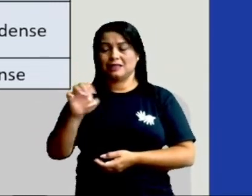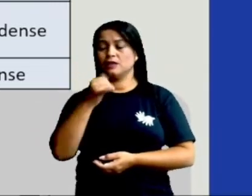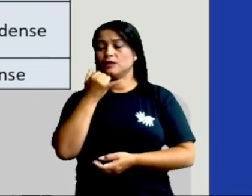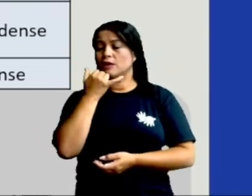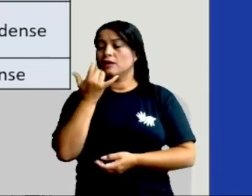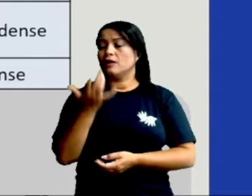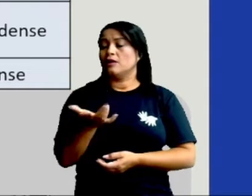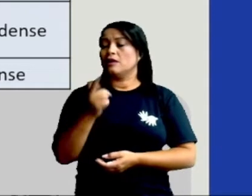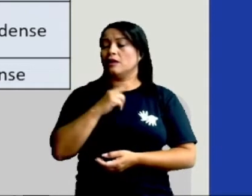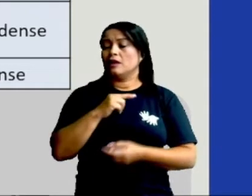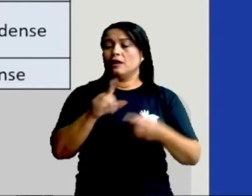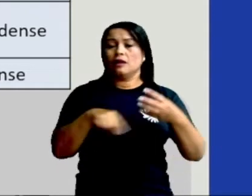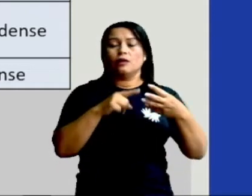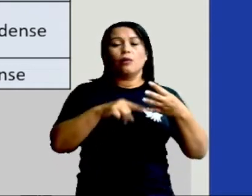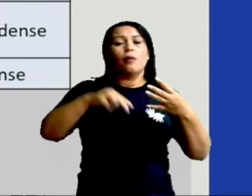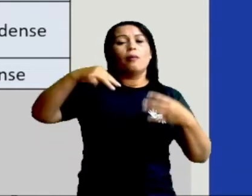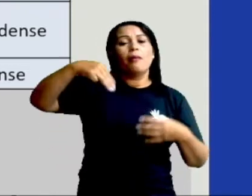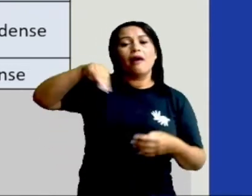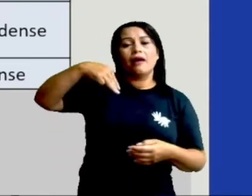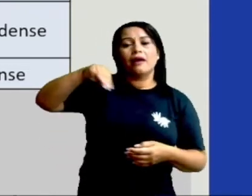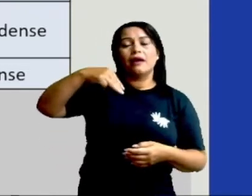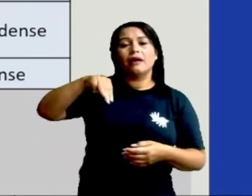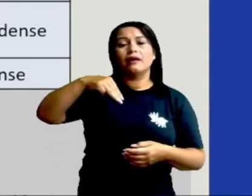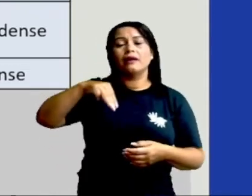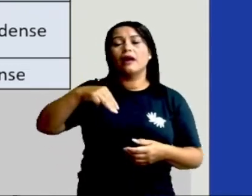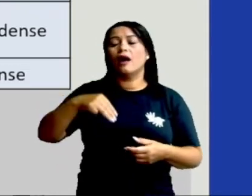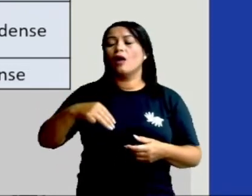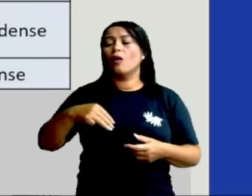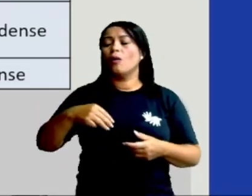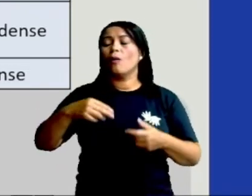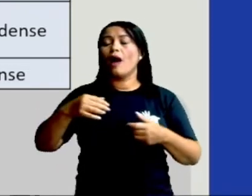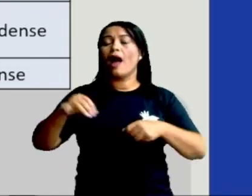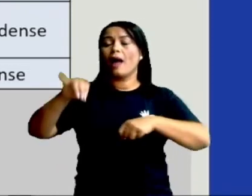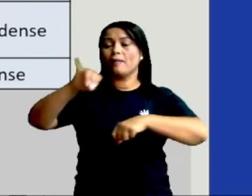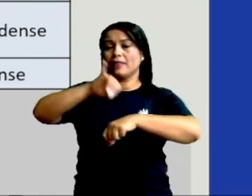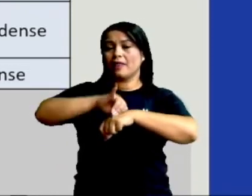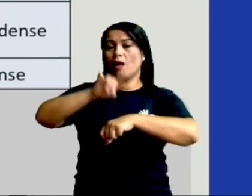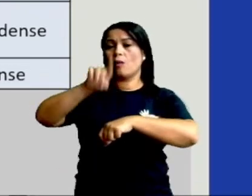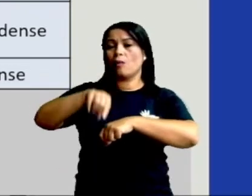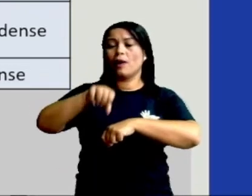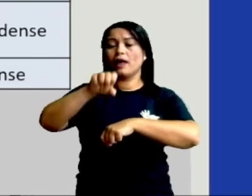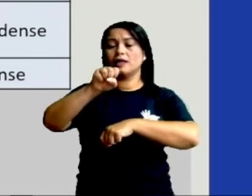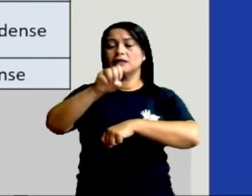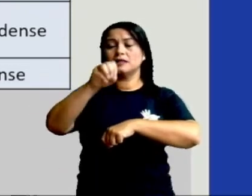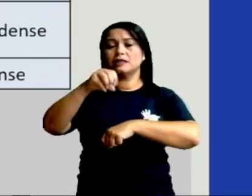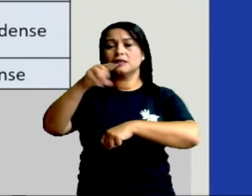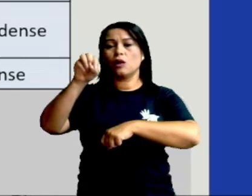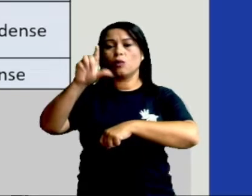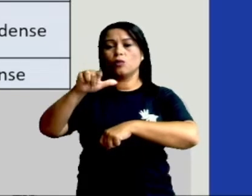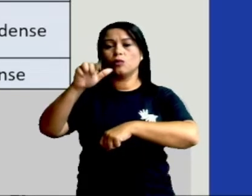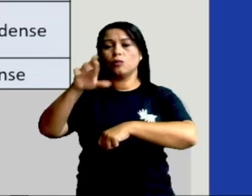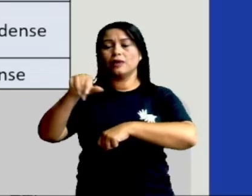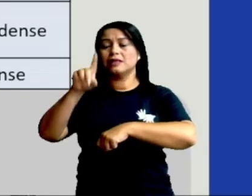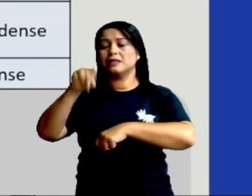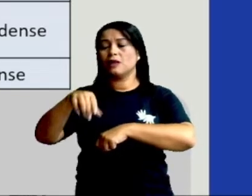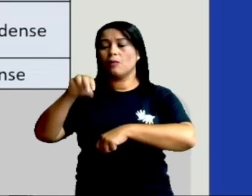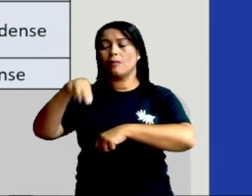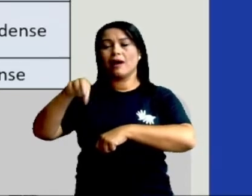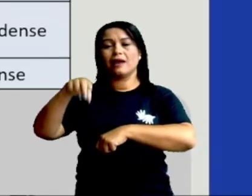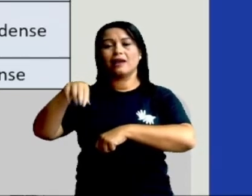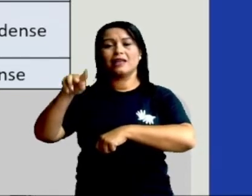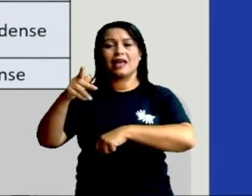Maranhão mais um estado ou sua capital é São Luís do Maranhão tá E eles são chamados de maranhense